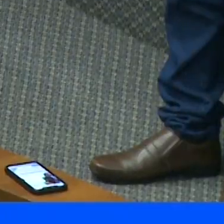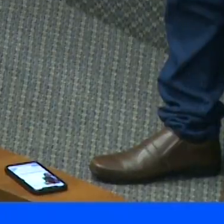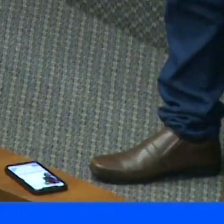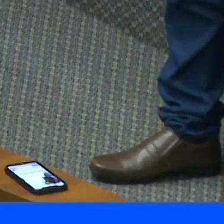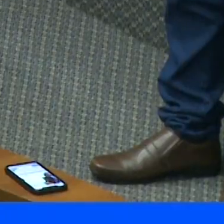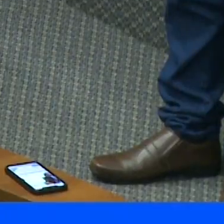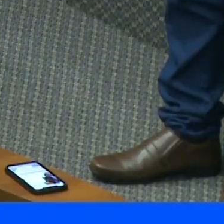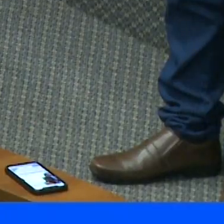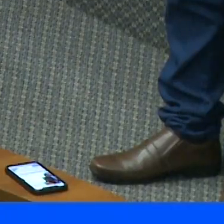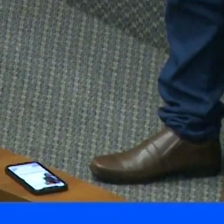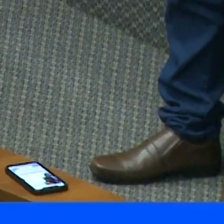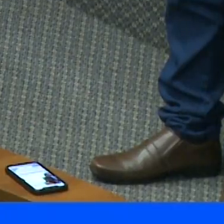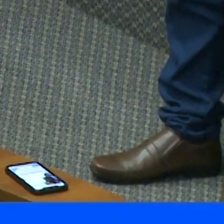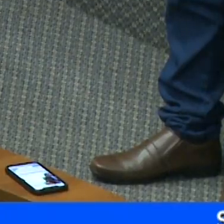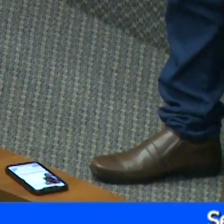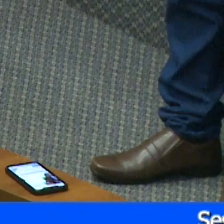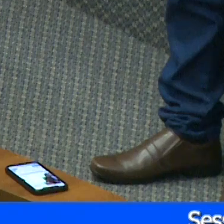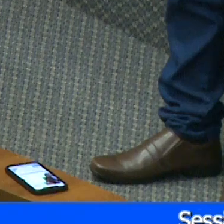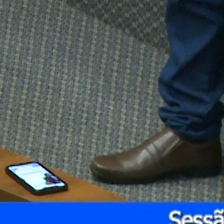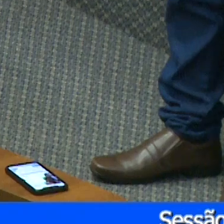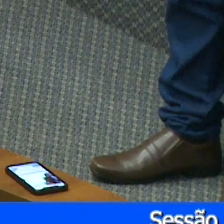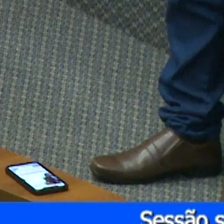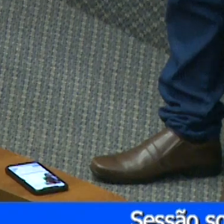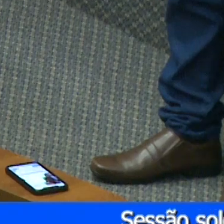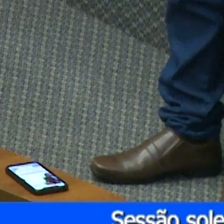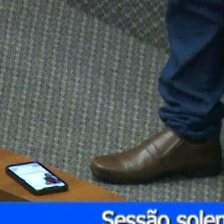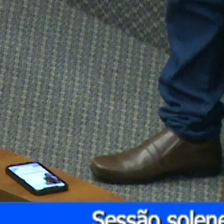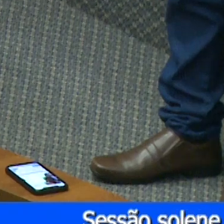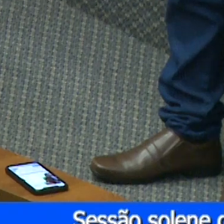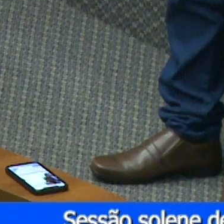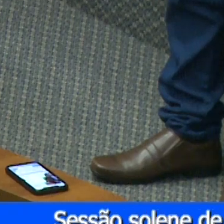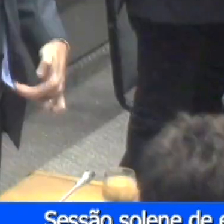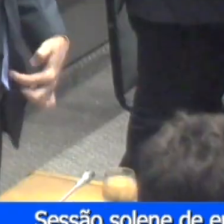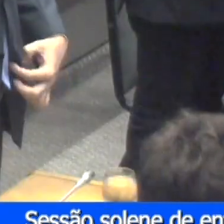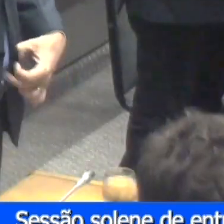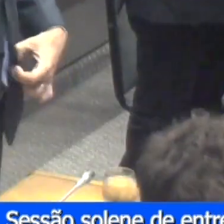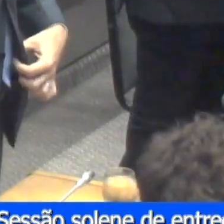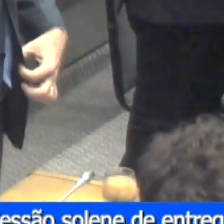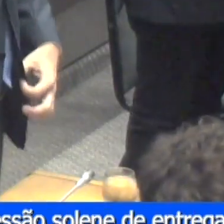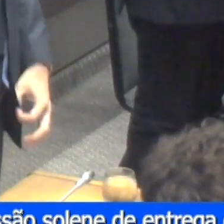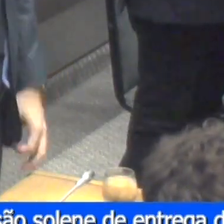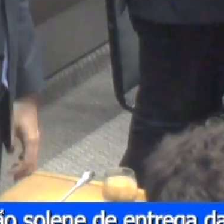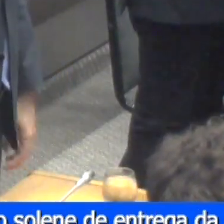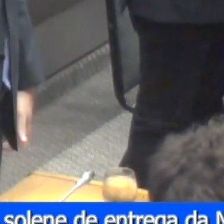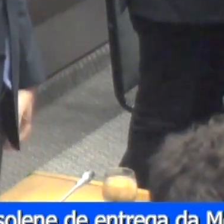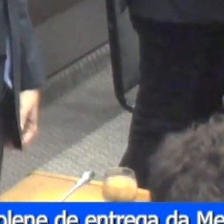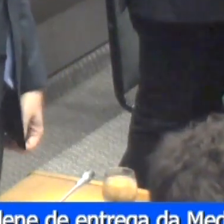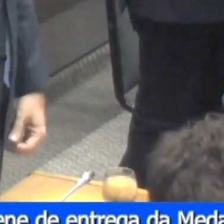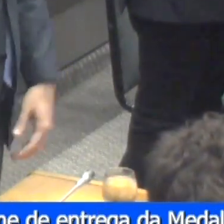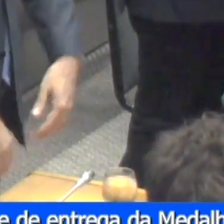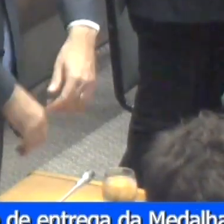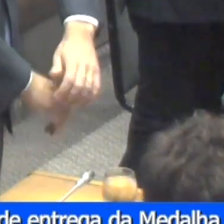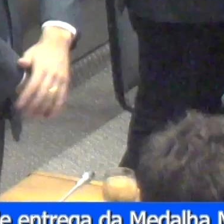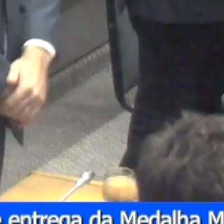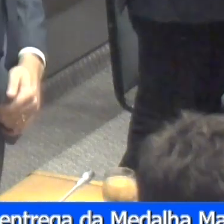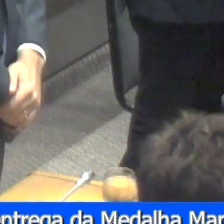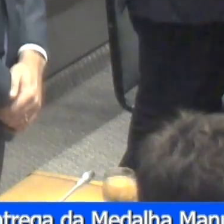das bombardas, os combates, após o hino festival